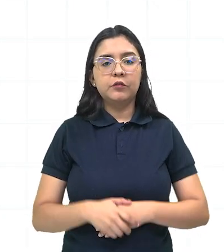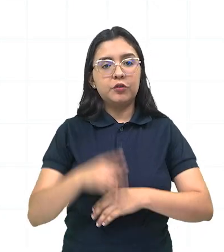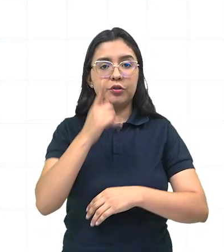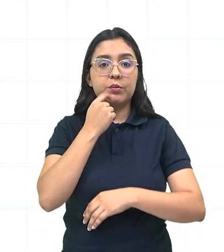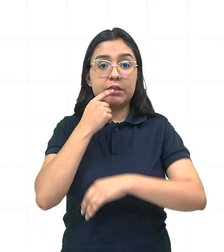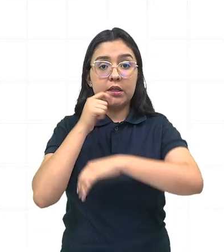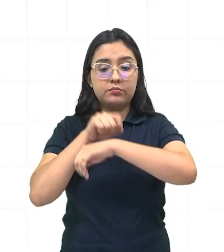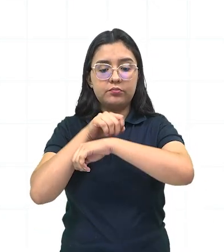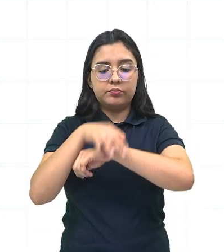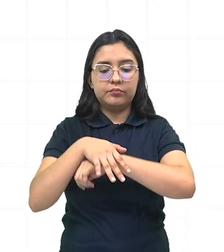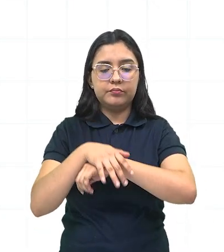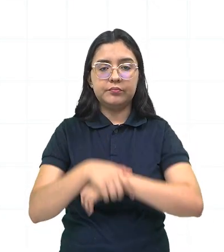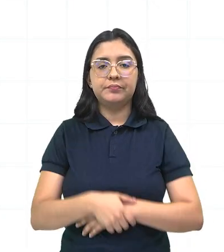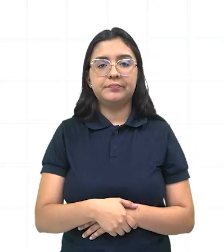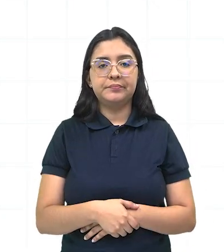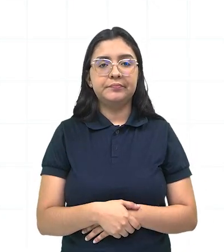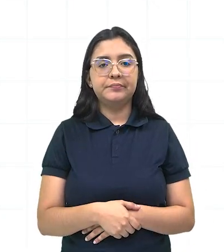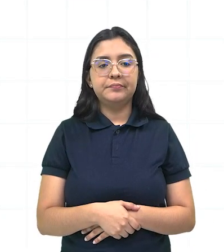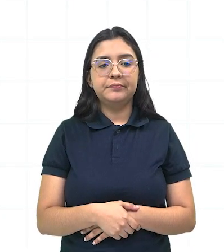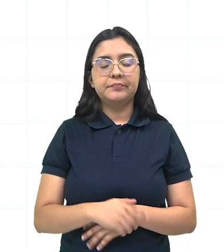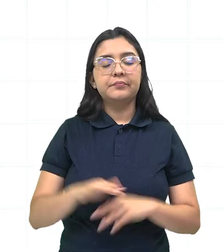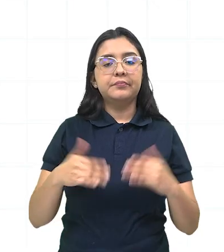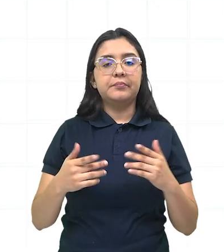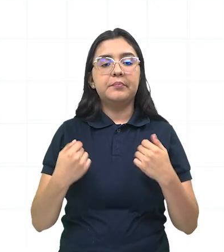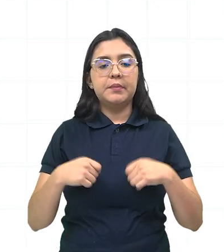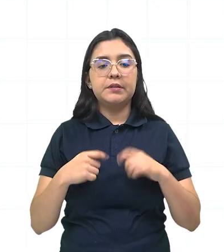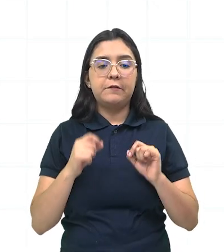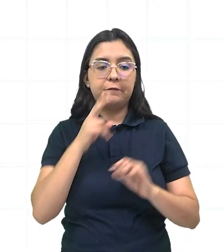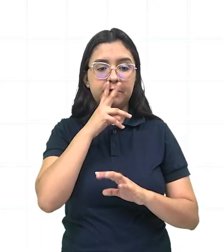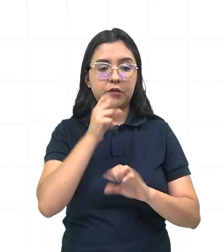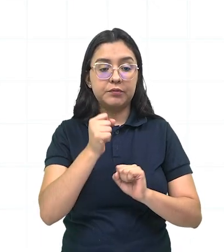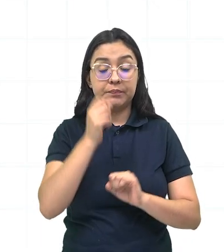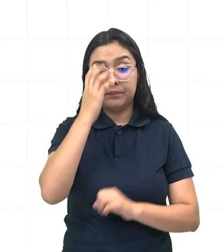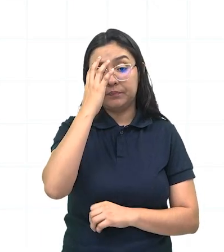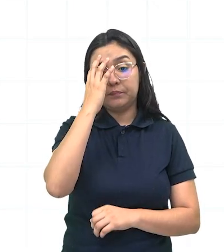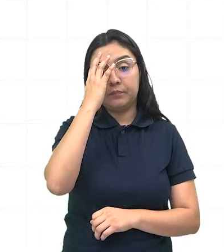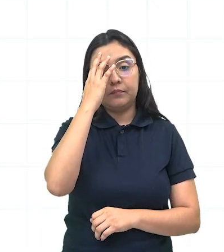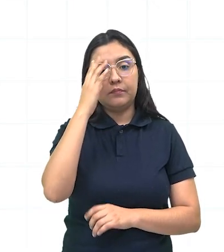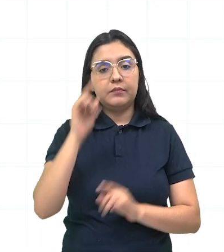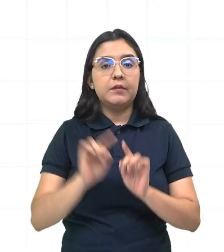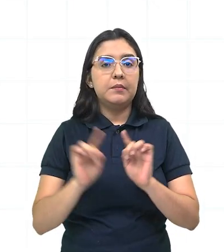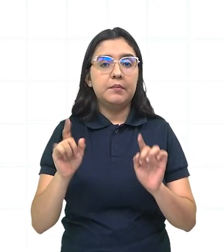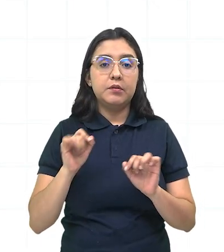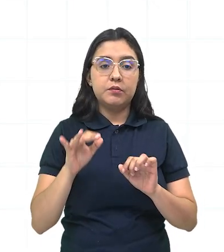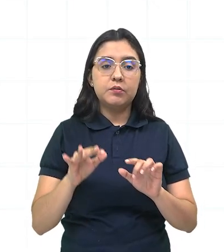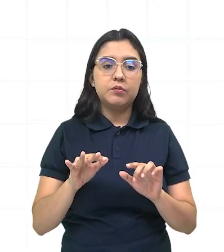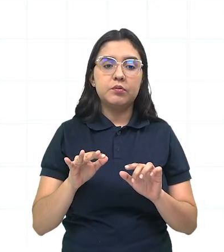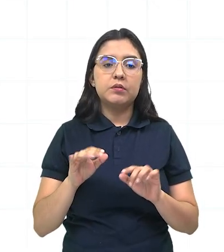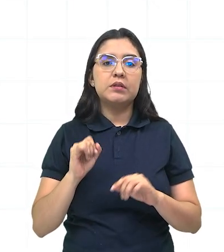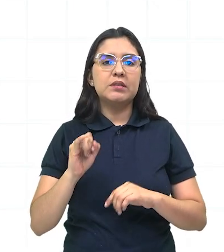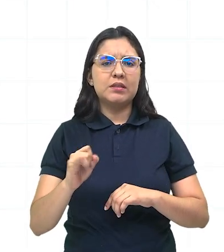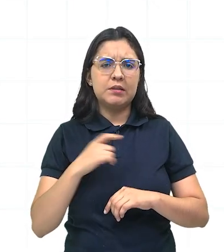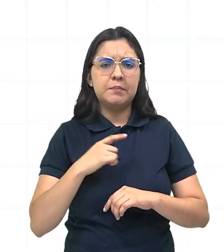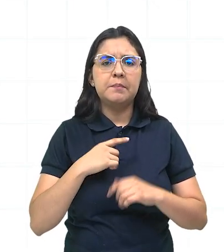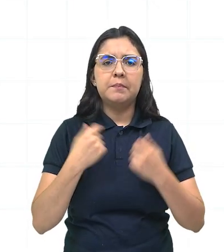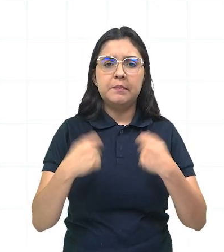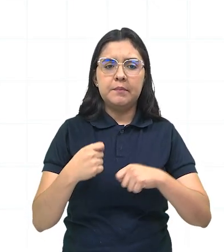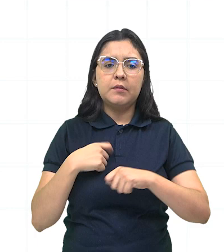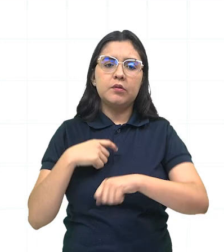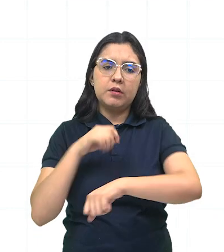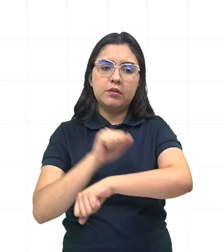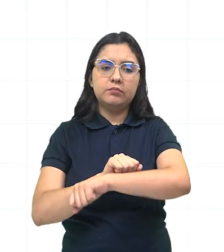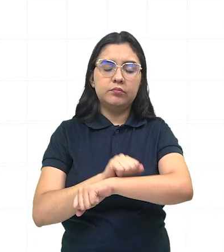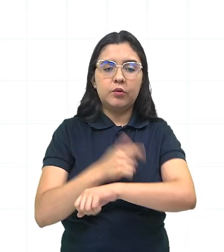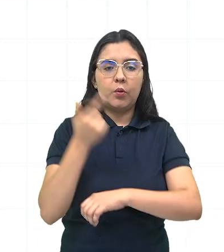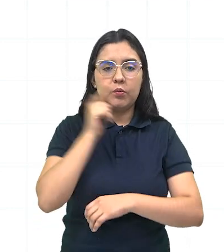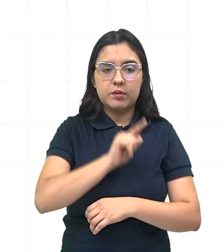extravasando. Então, realmente tem que apertar bem forte. Mas isso daí é em últimos casos, quando a compressão ela